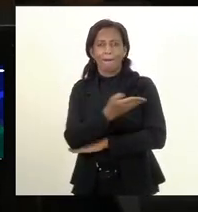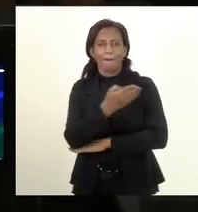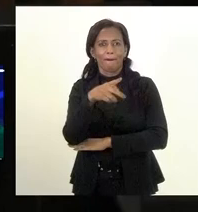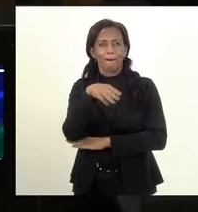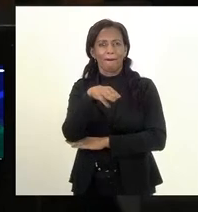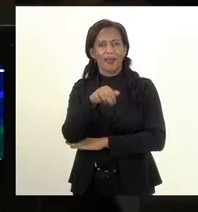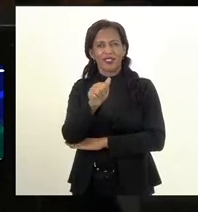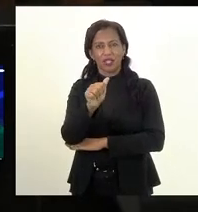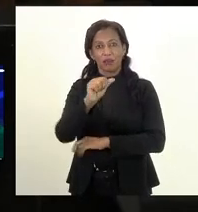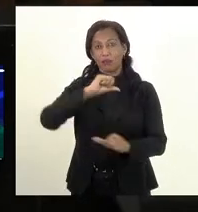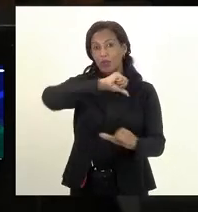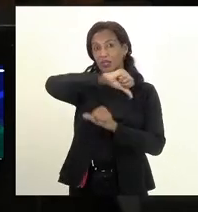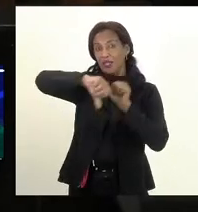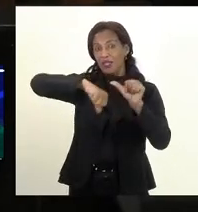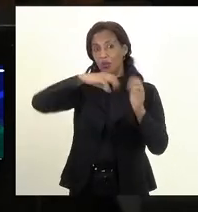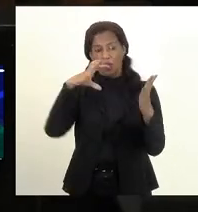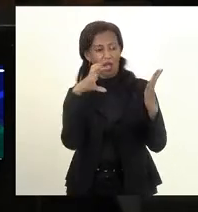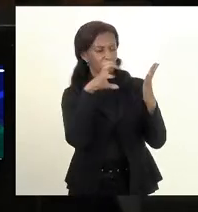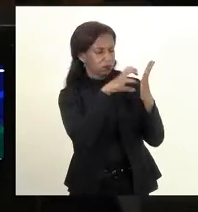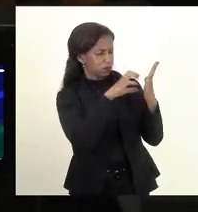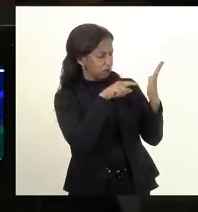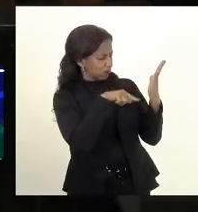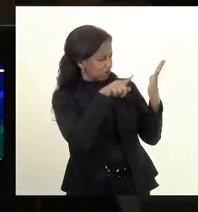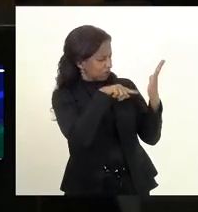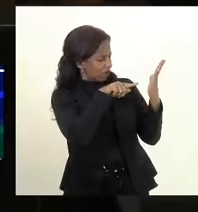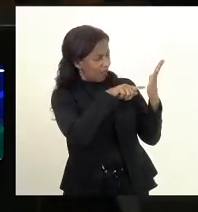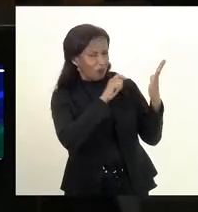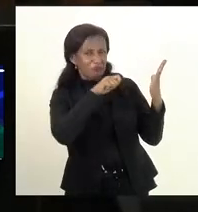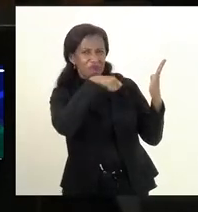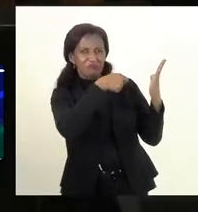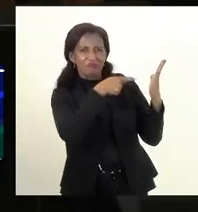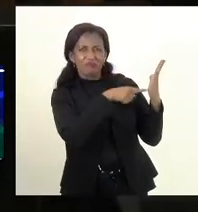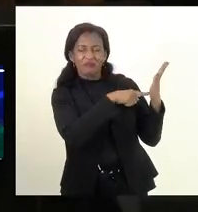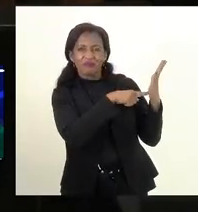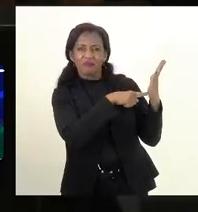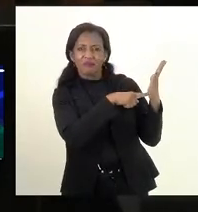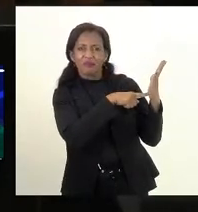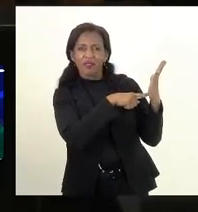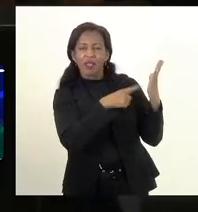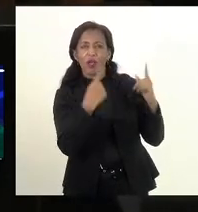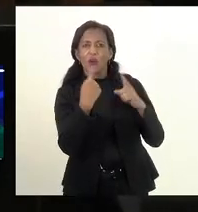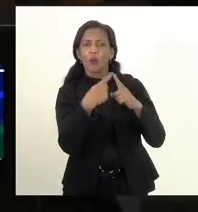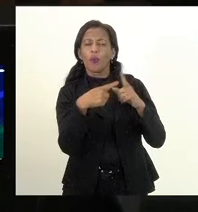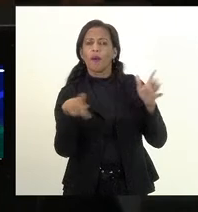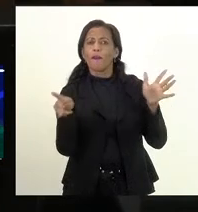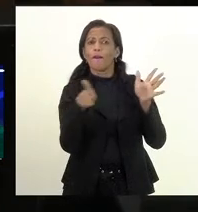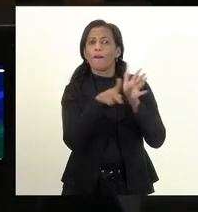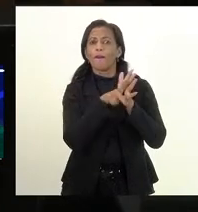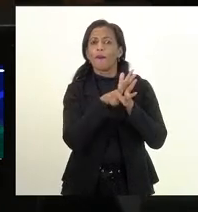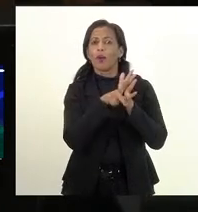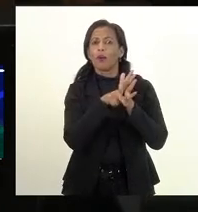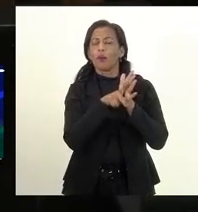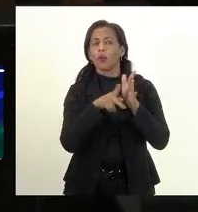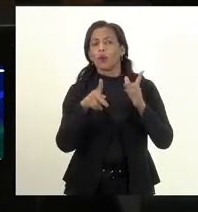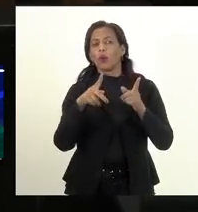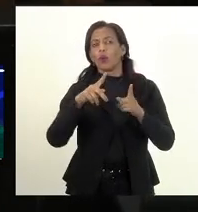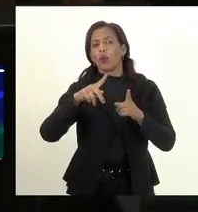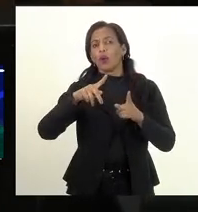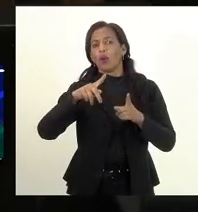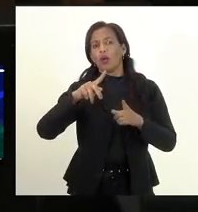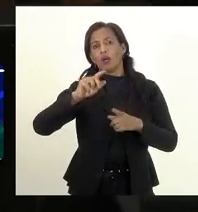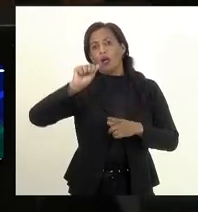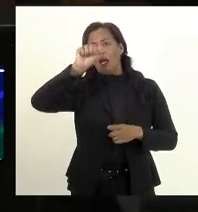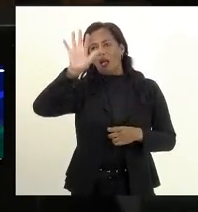que ele quer trocar tem que ter outro símbolo Por que nega a cultura